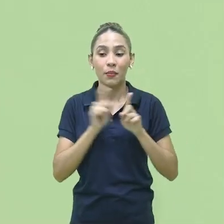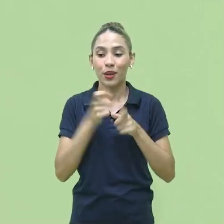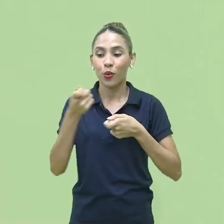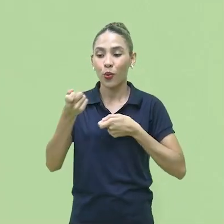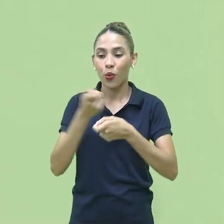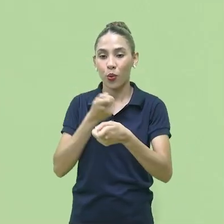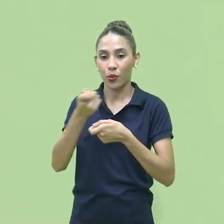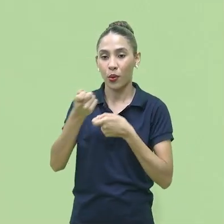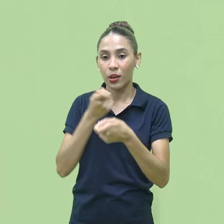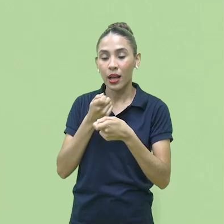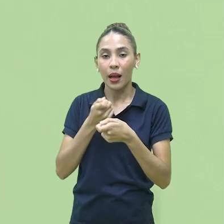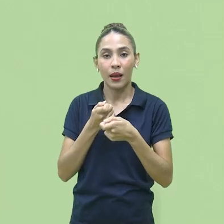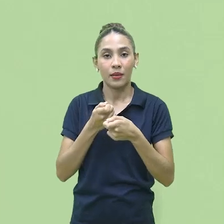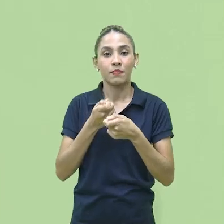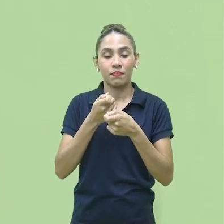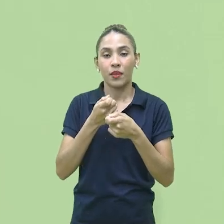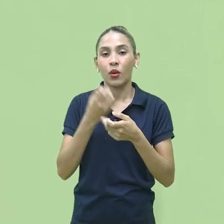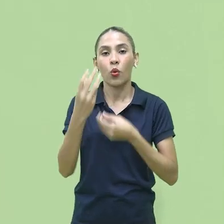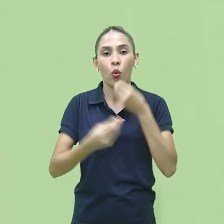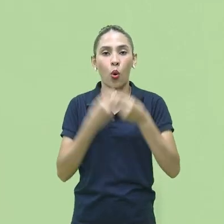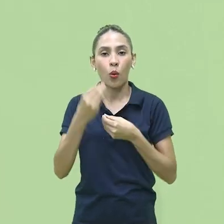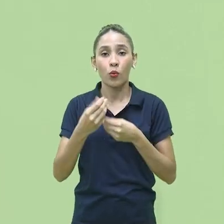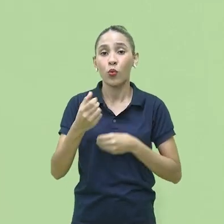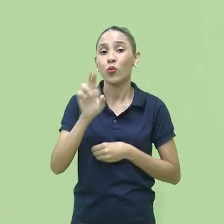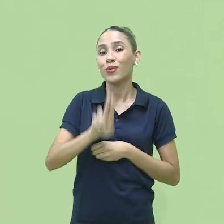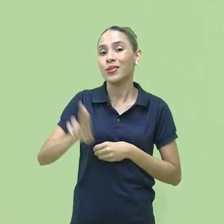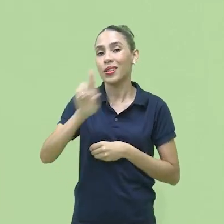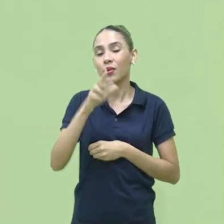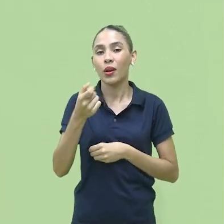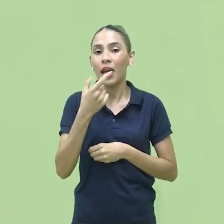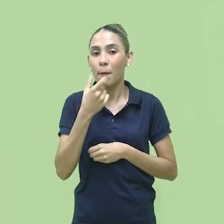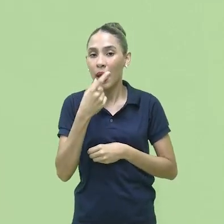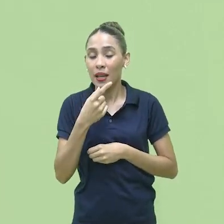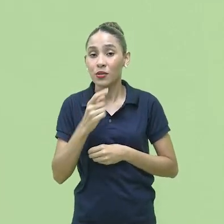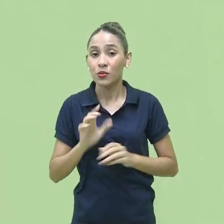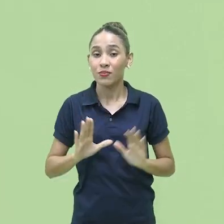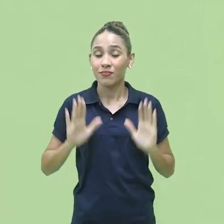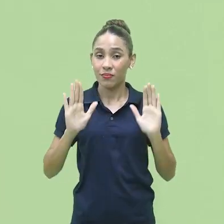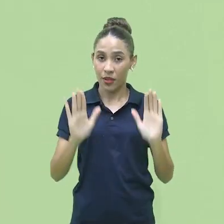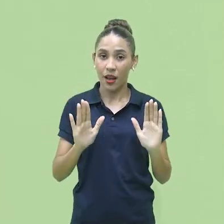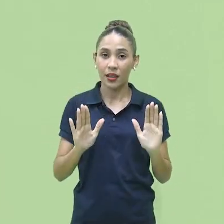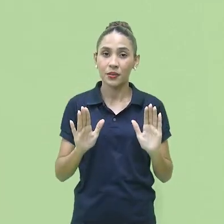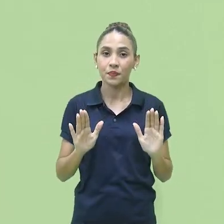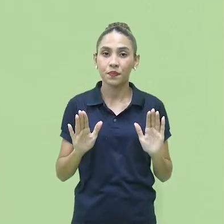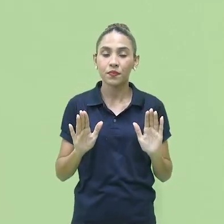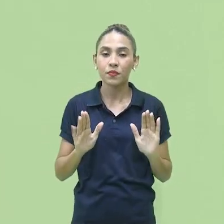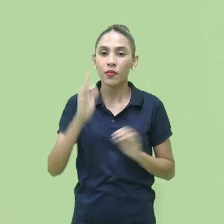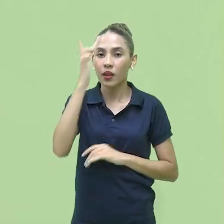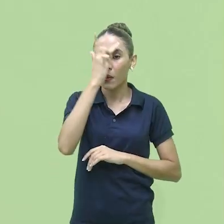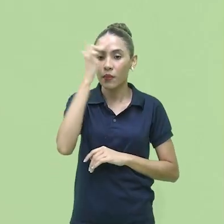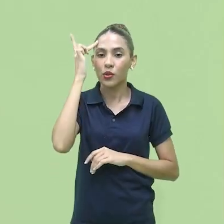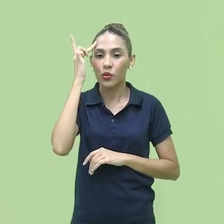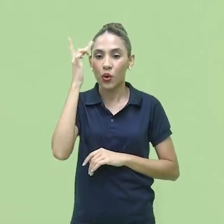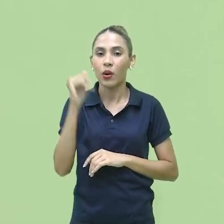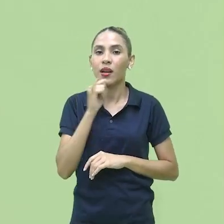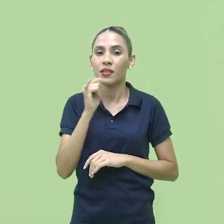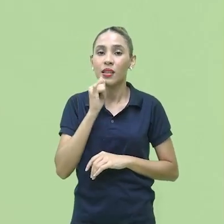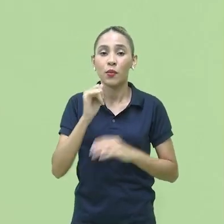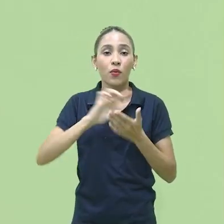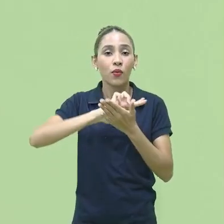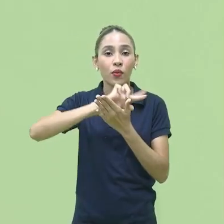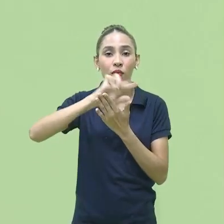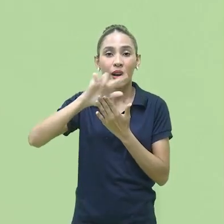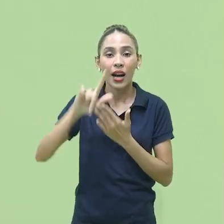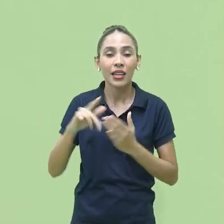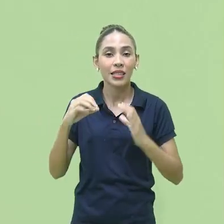controlar, né, a proliferação delas através de antibióticos. Mas, para o indivíduo que é